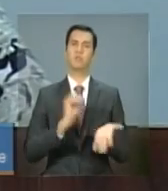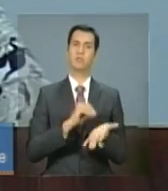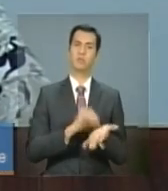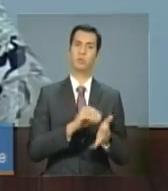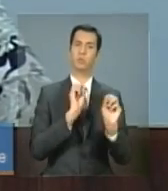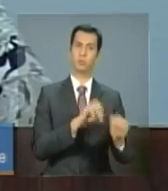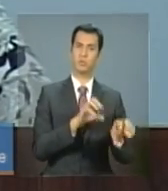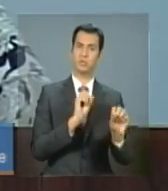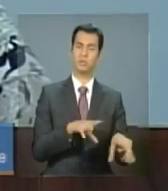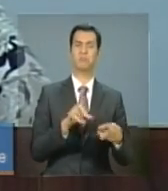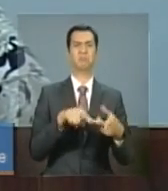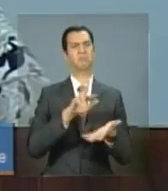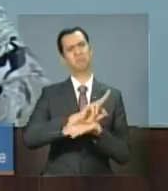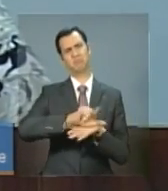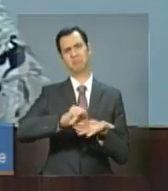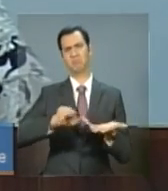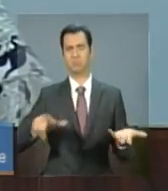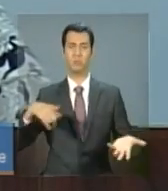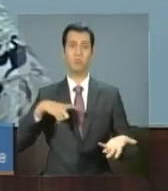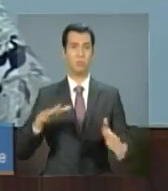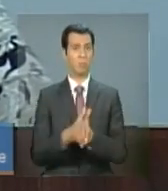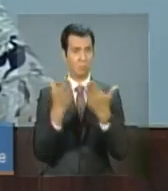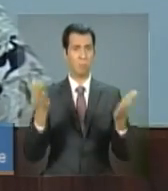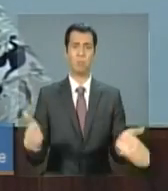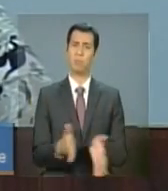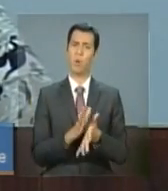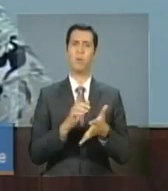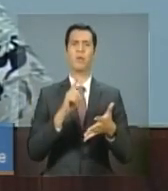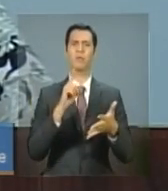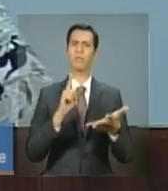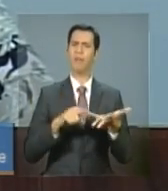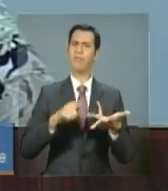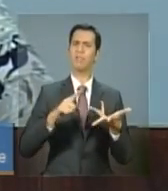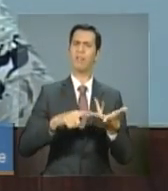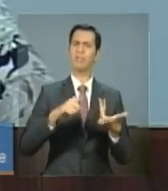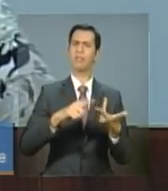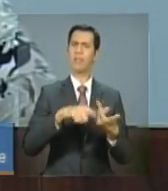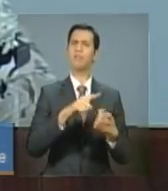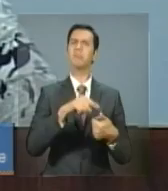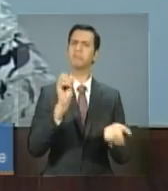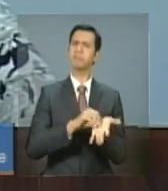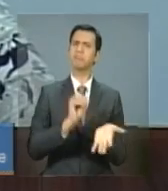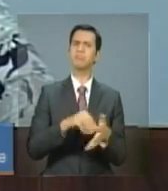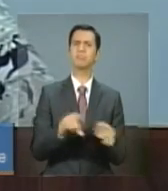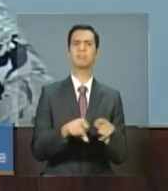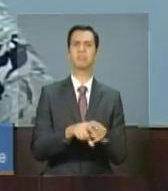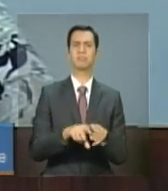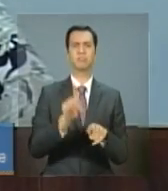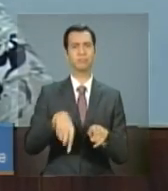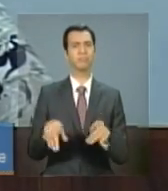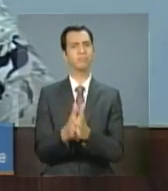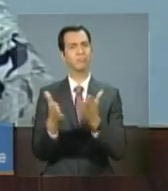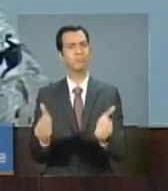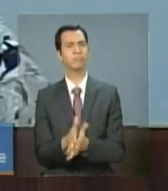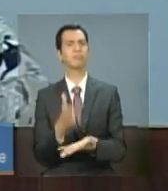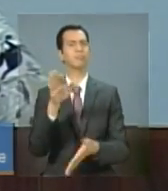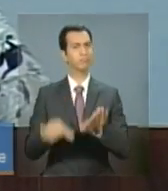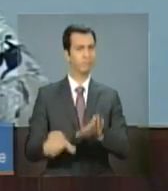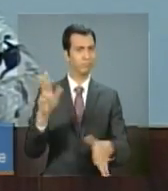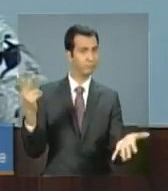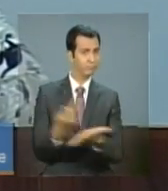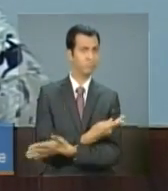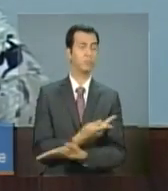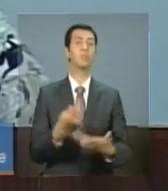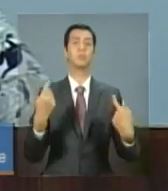tem diferentes caras e diferentes caras em cada uma das regiões. Também é importante entender que, em quase todo o